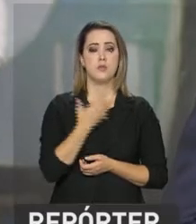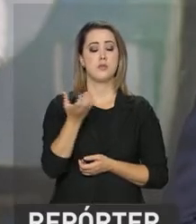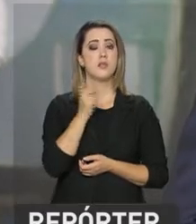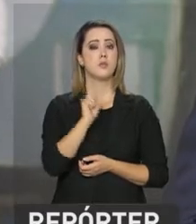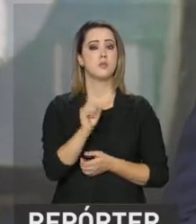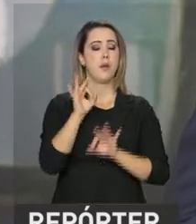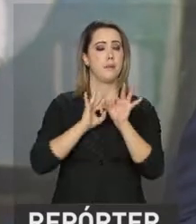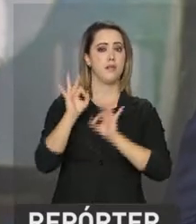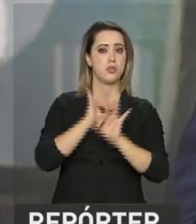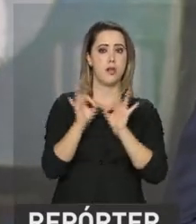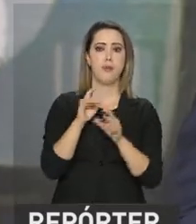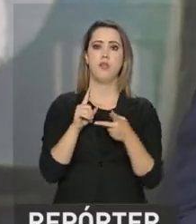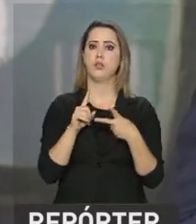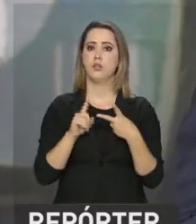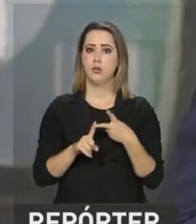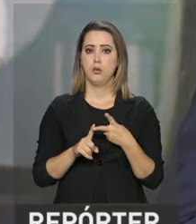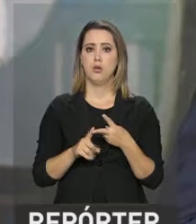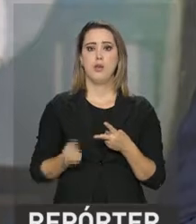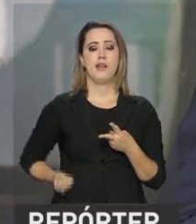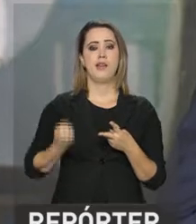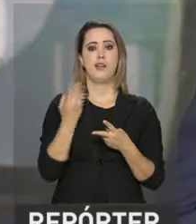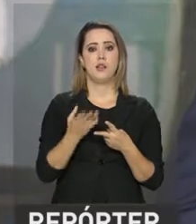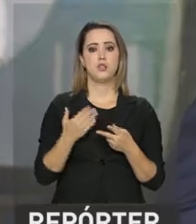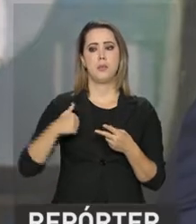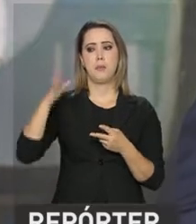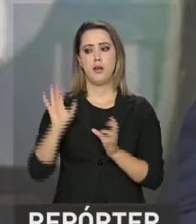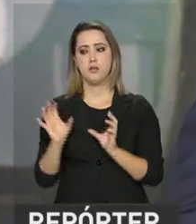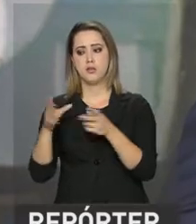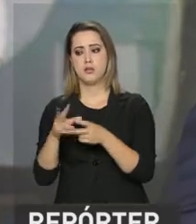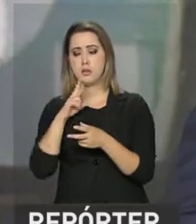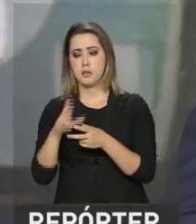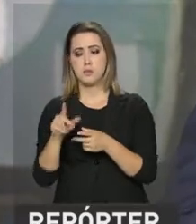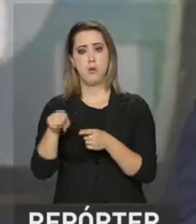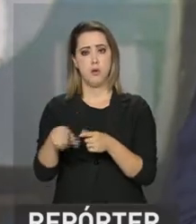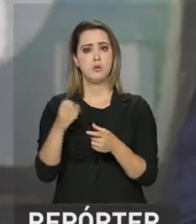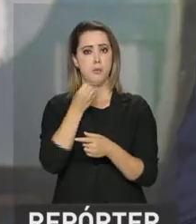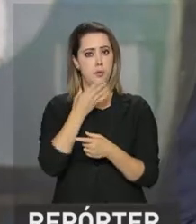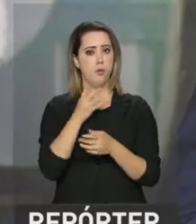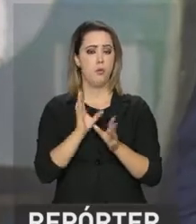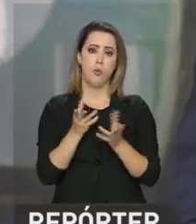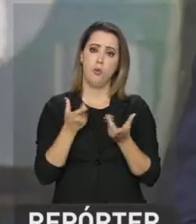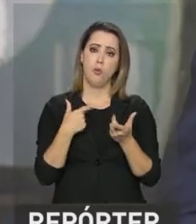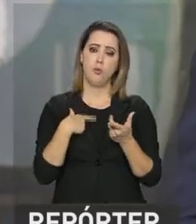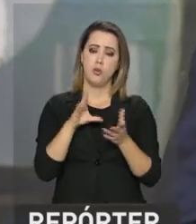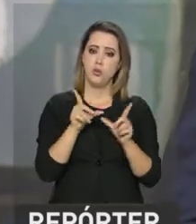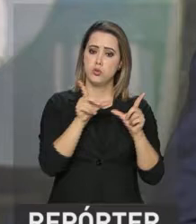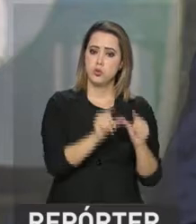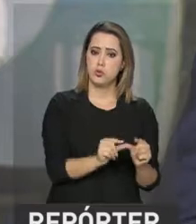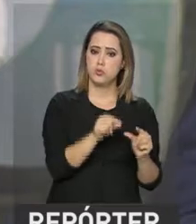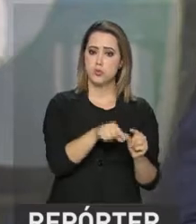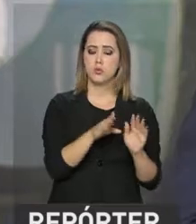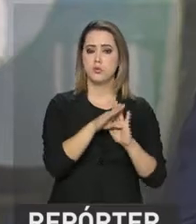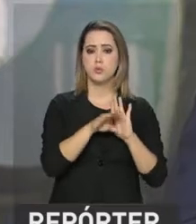planejamento é que o governo gaste mais onde tem resultado onde tem retorno e o governo que continue pare com